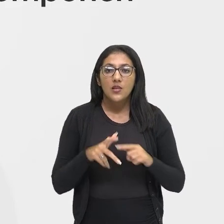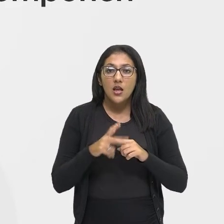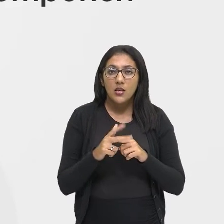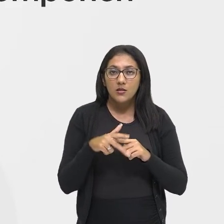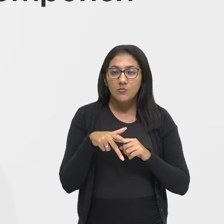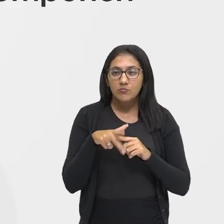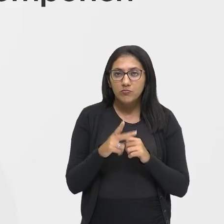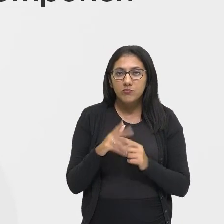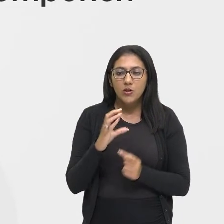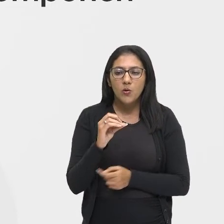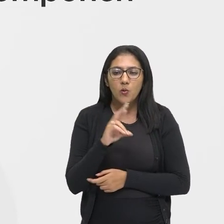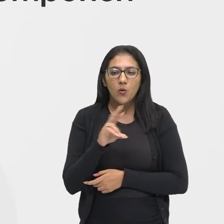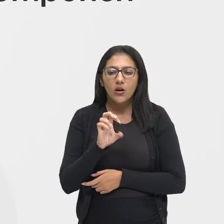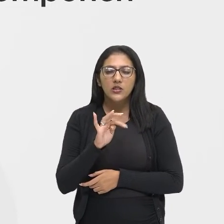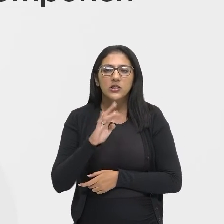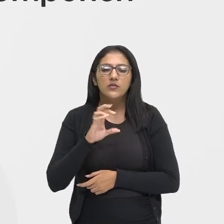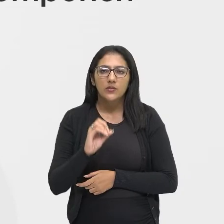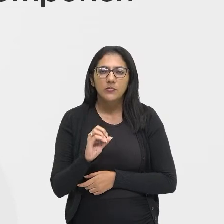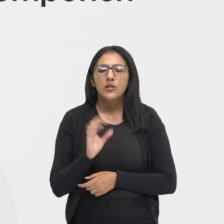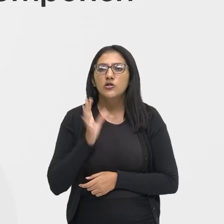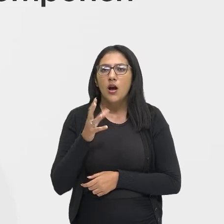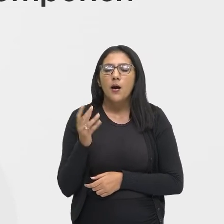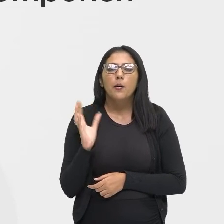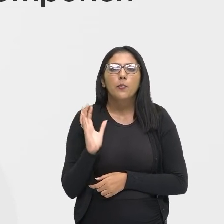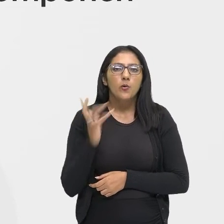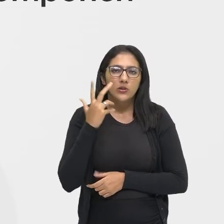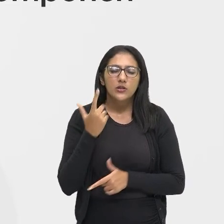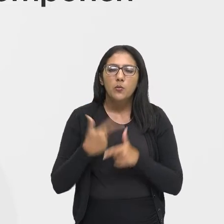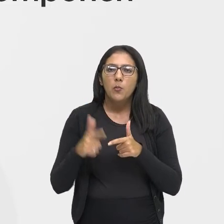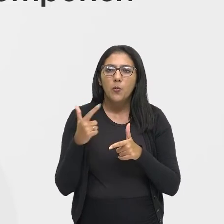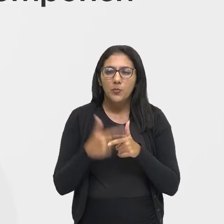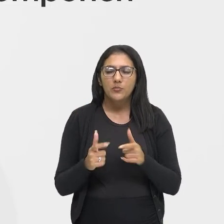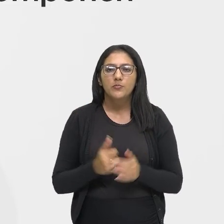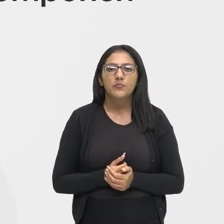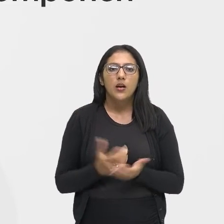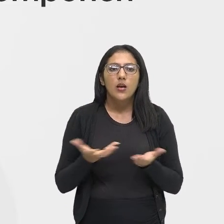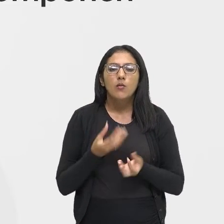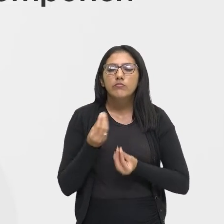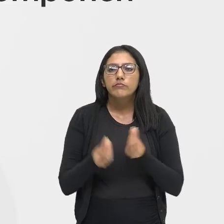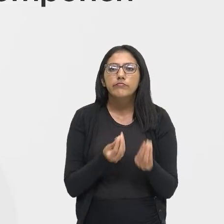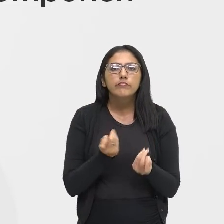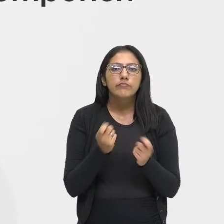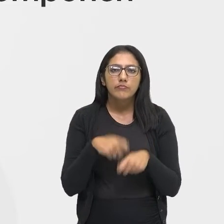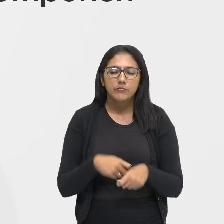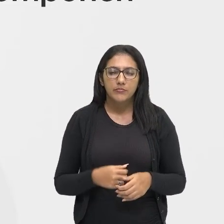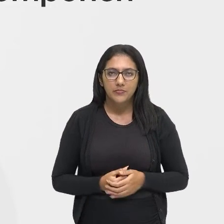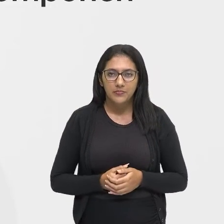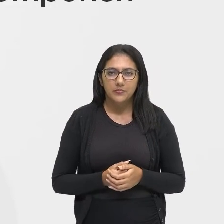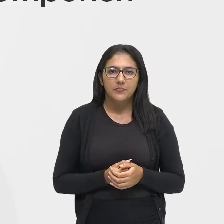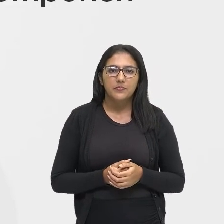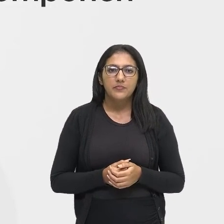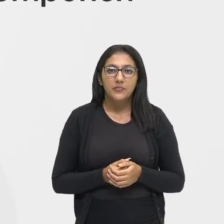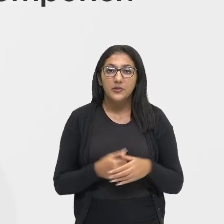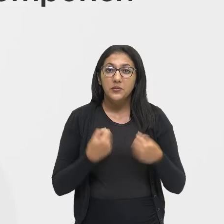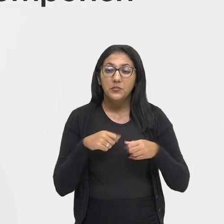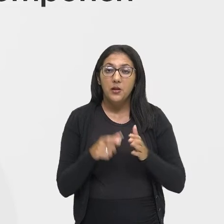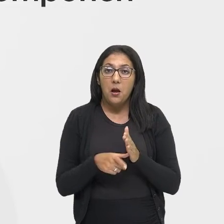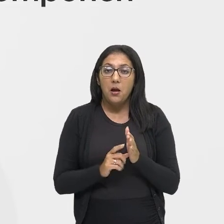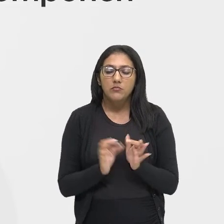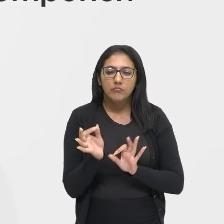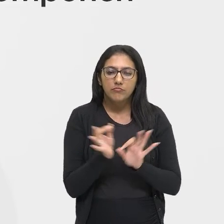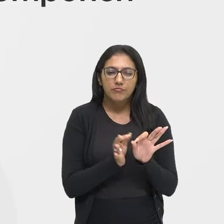seus componentes depois que eles já falharam, tá bom? Então, o objetivo dessa forma de manutenção é